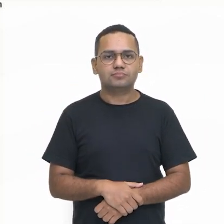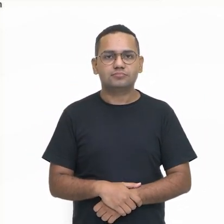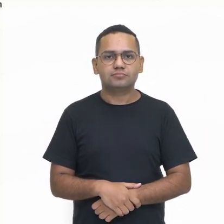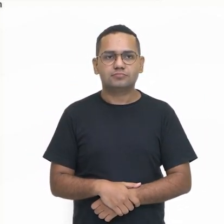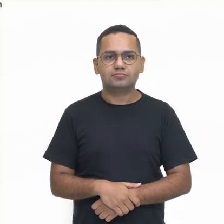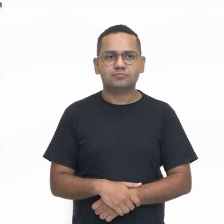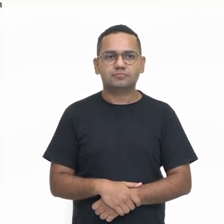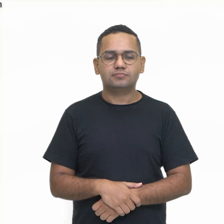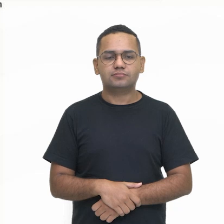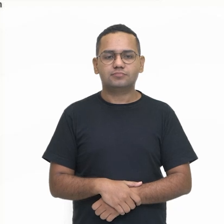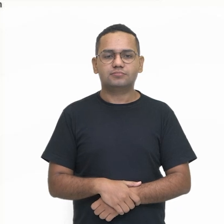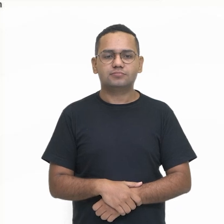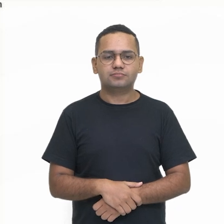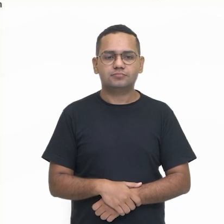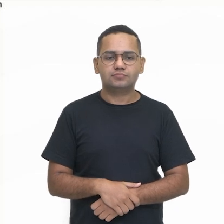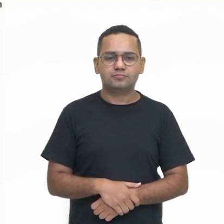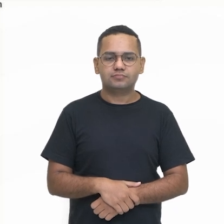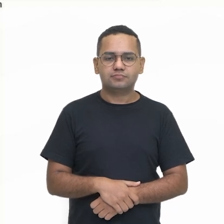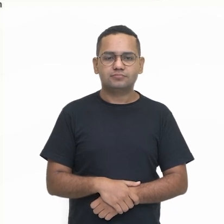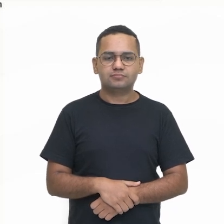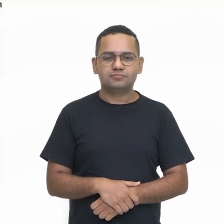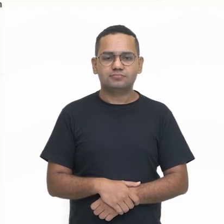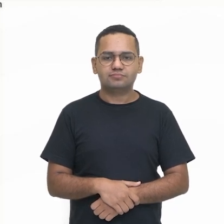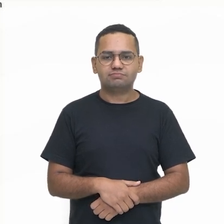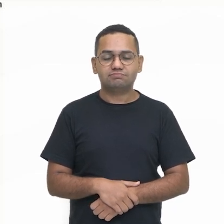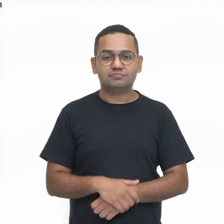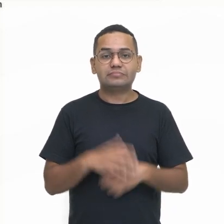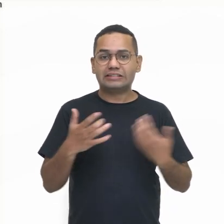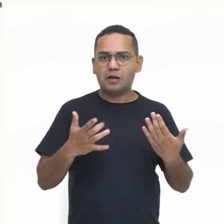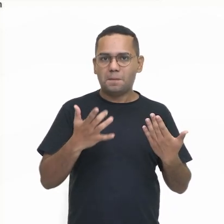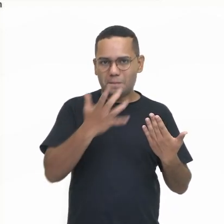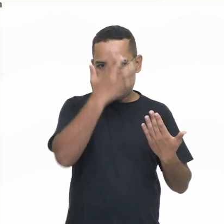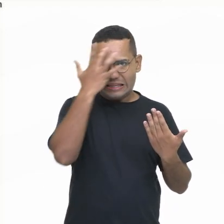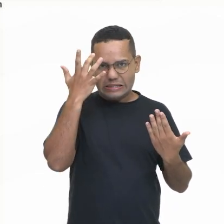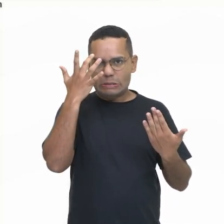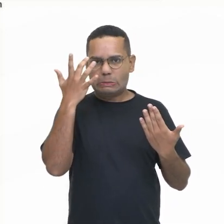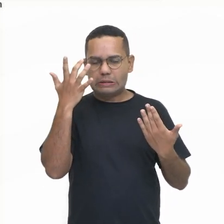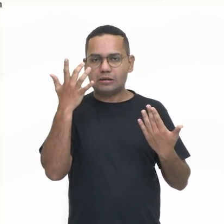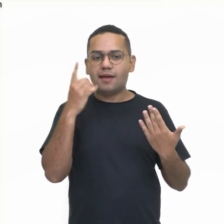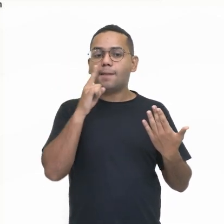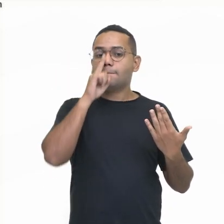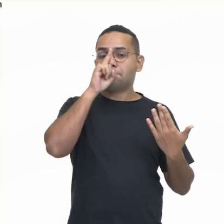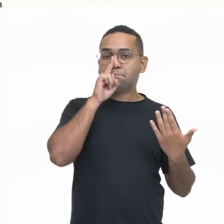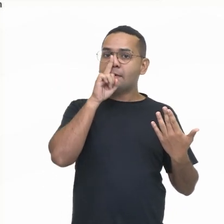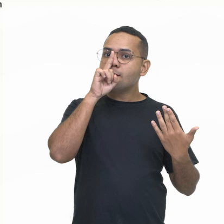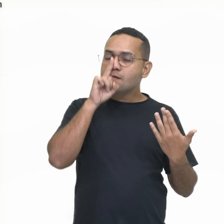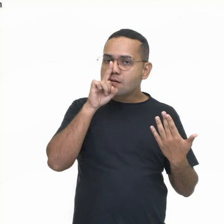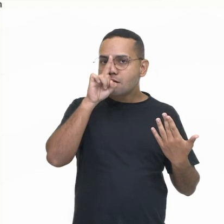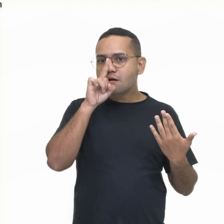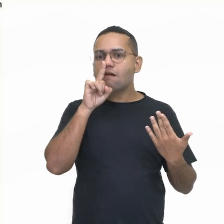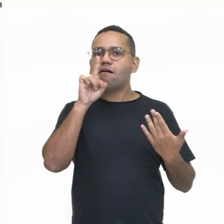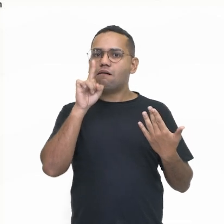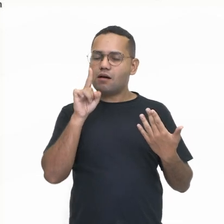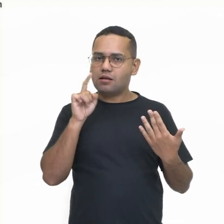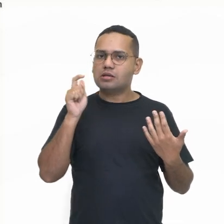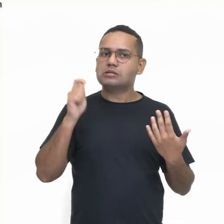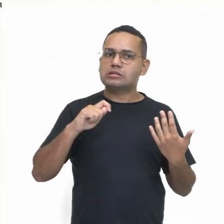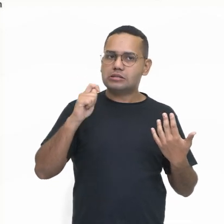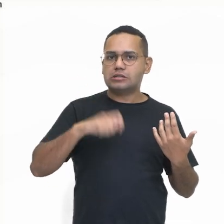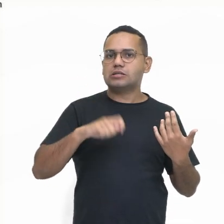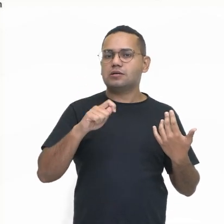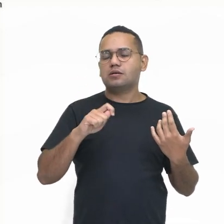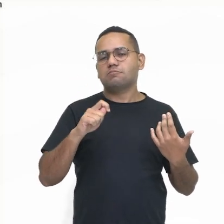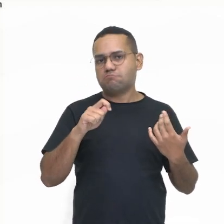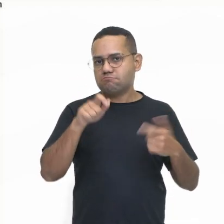essas pessoas, elas são perigosas para o cidadão comum. Por que elas são